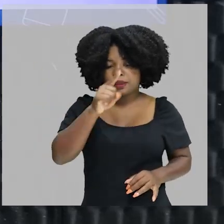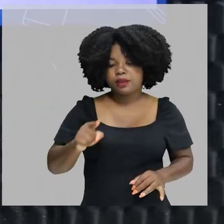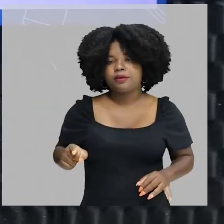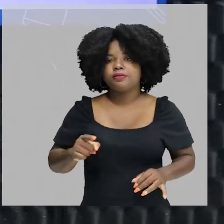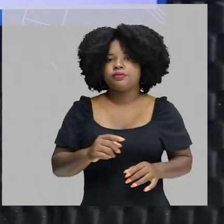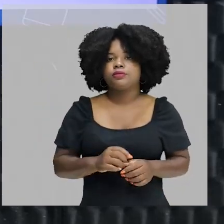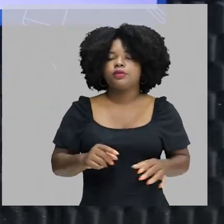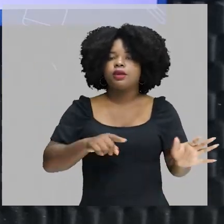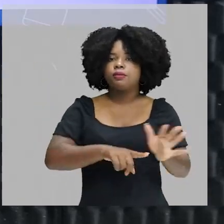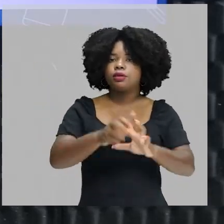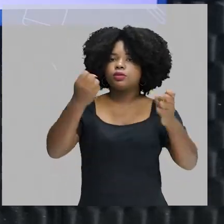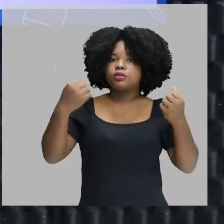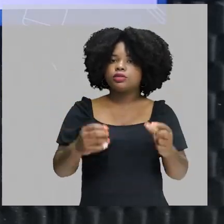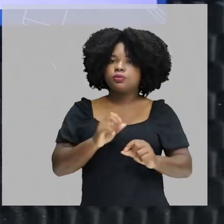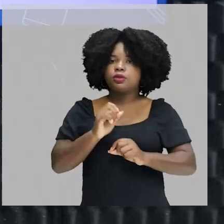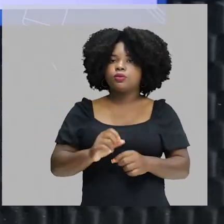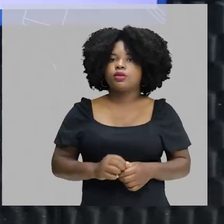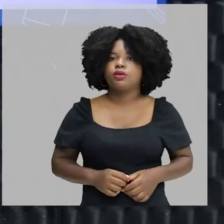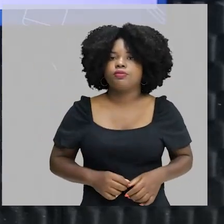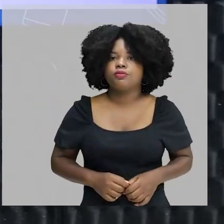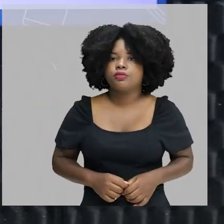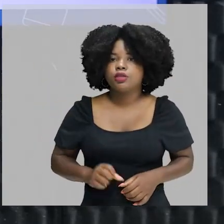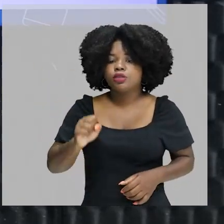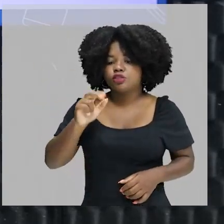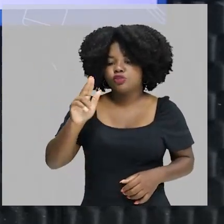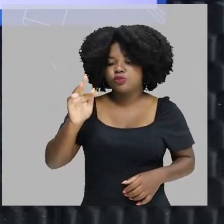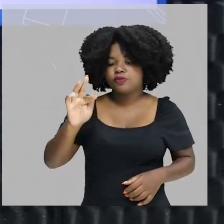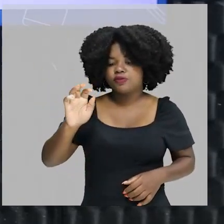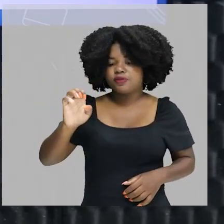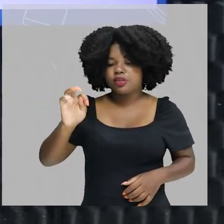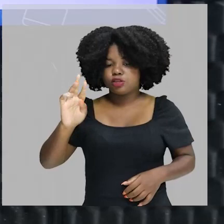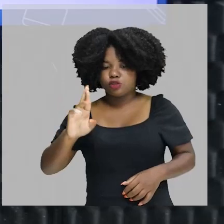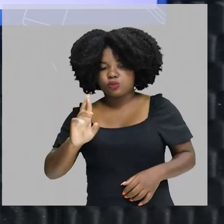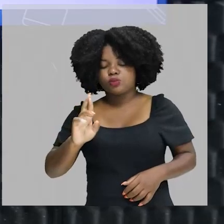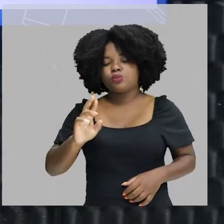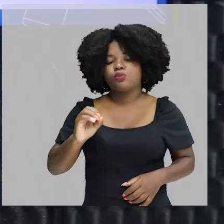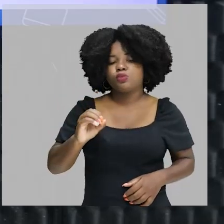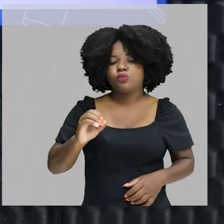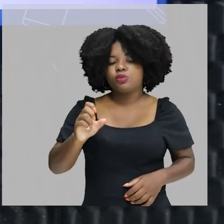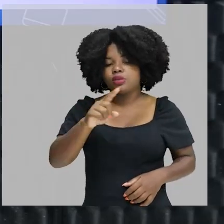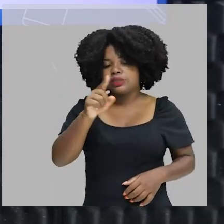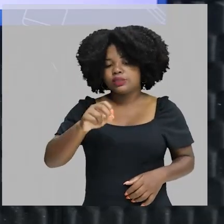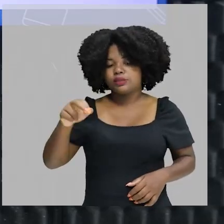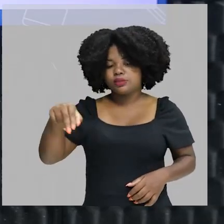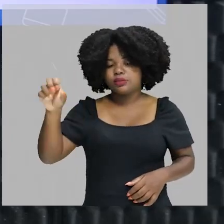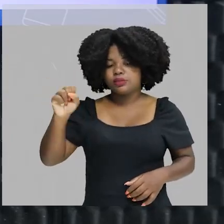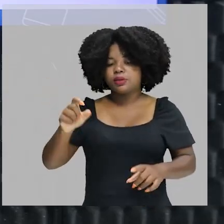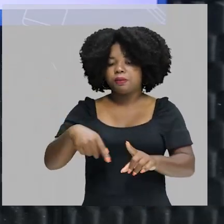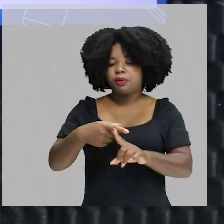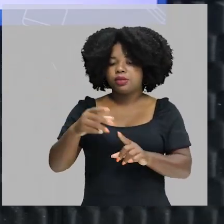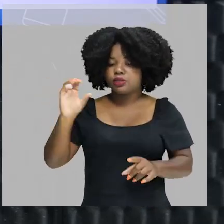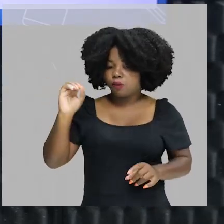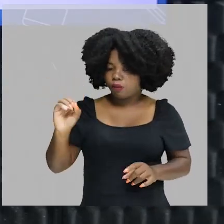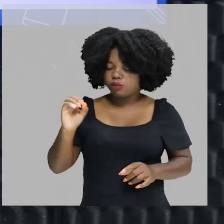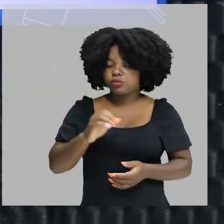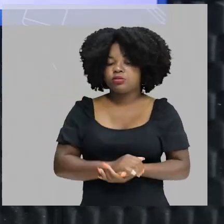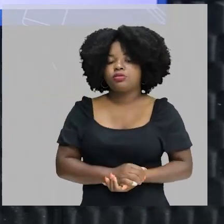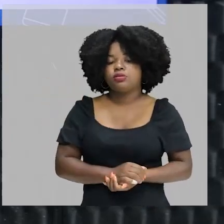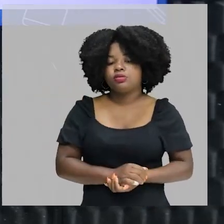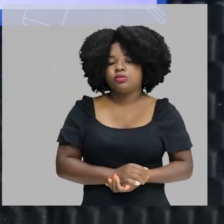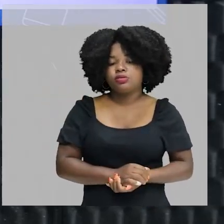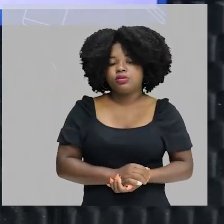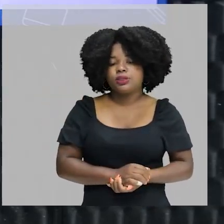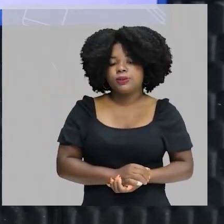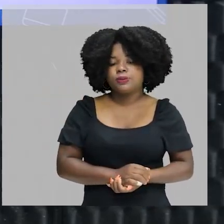A questão, ela trata do sulfeto com o oxigênio, certo? O sulfeto de